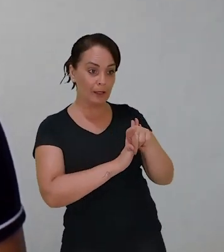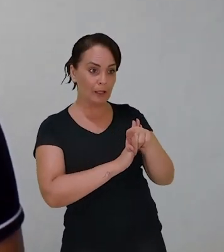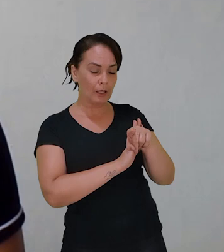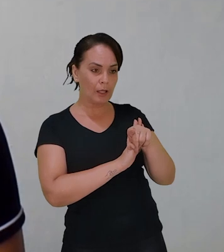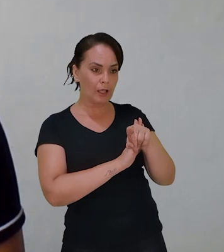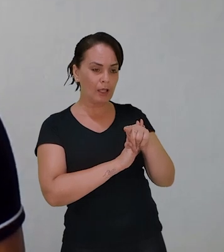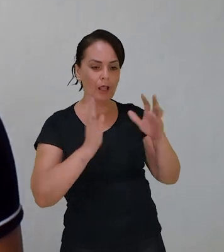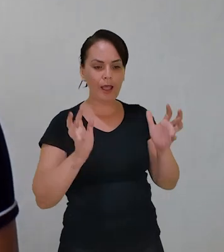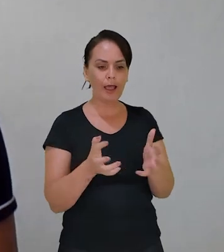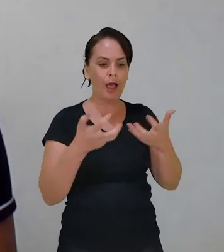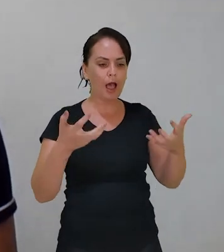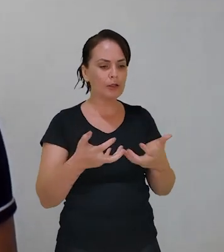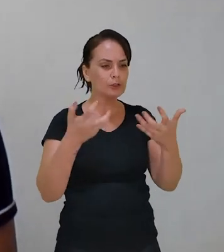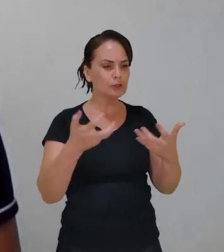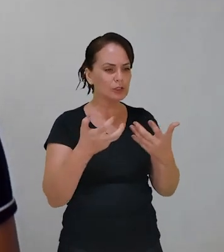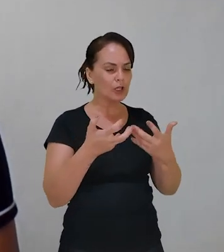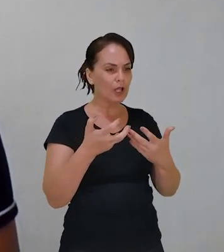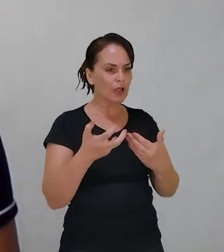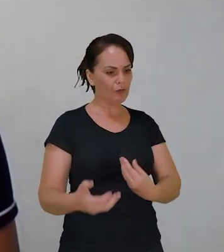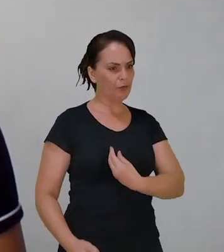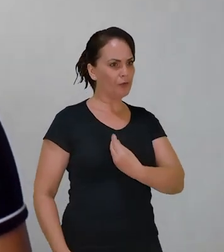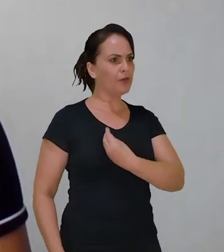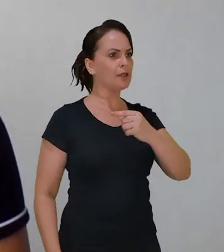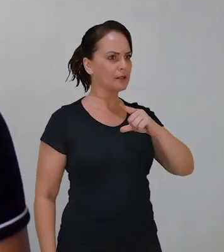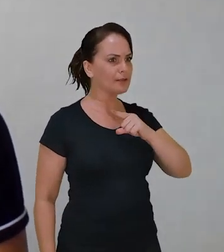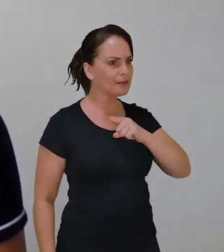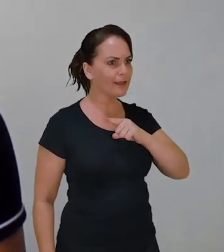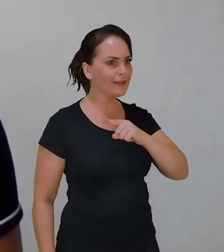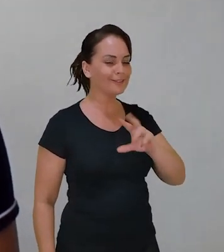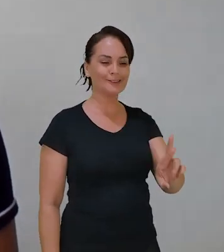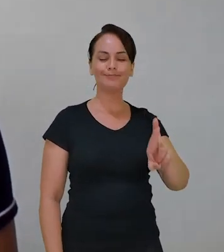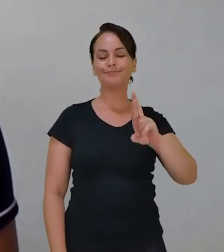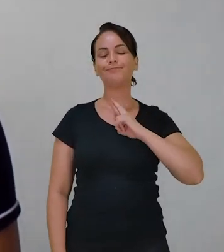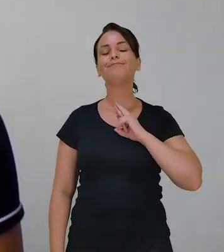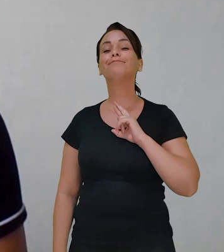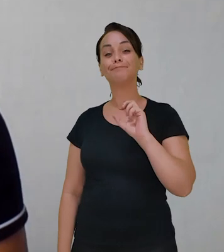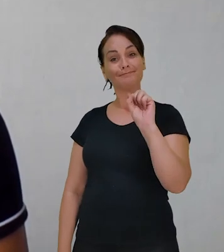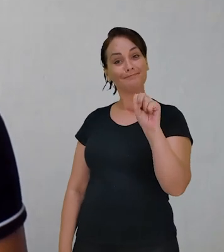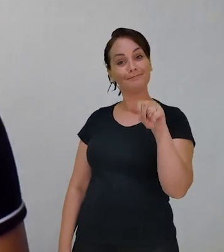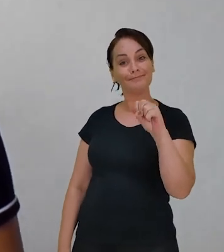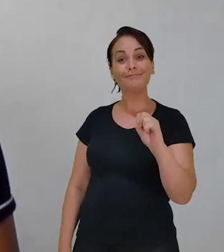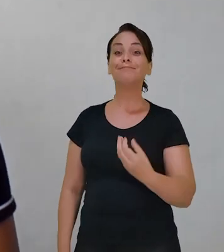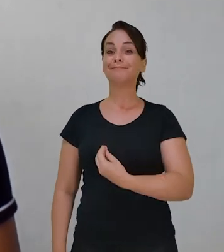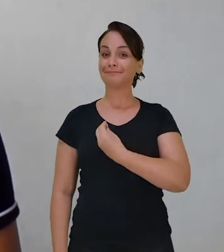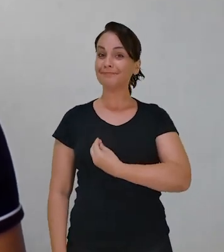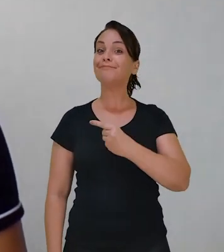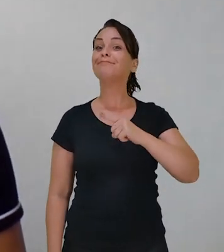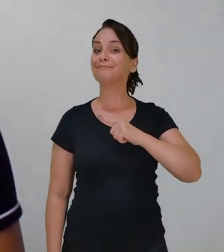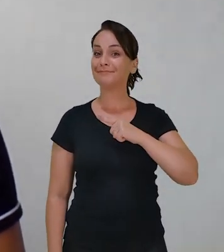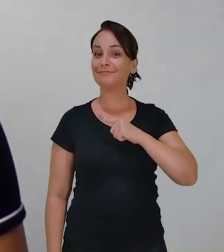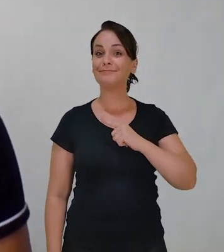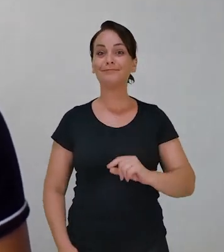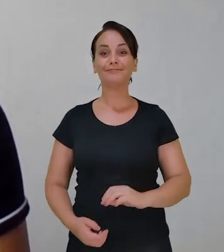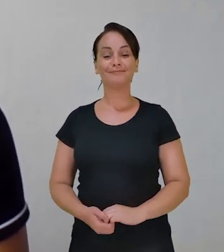pé de alface tem vida? E eles respondiam: sim, tem